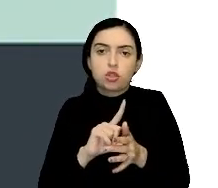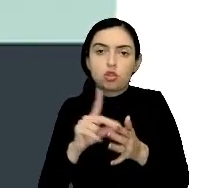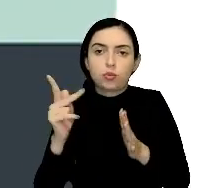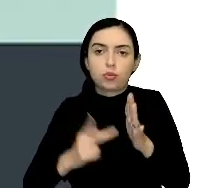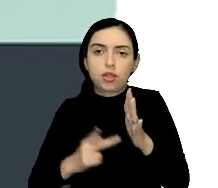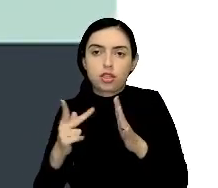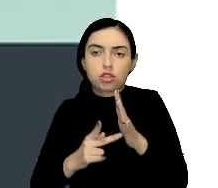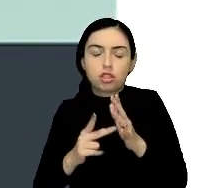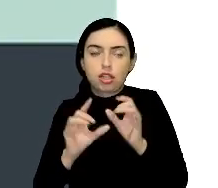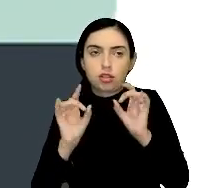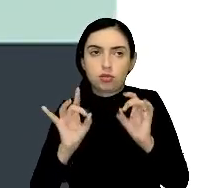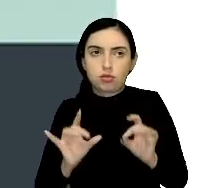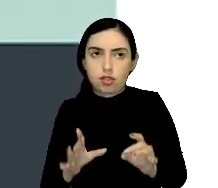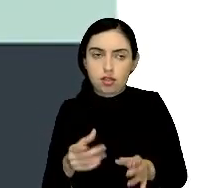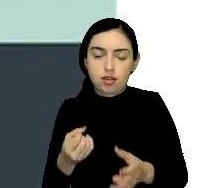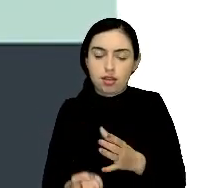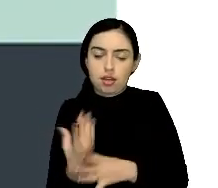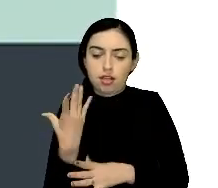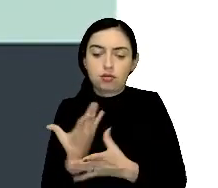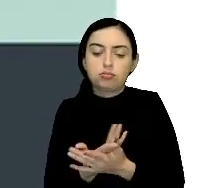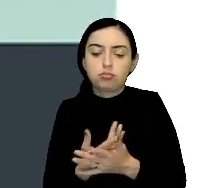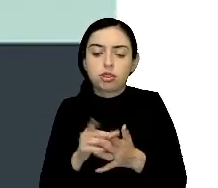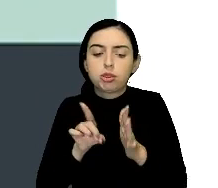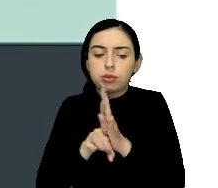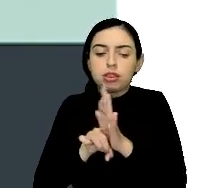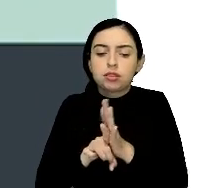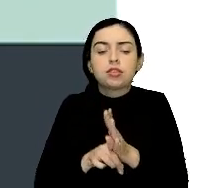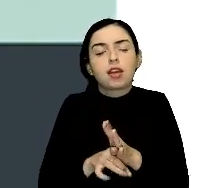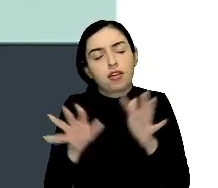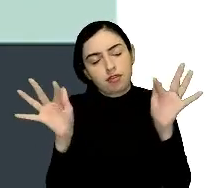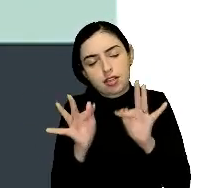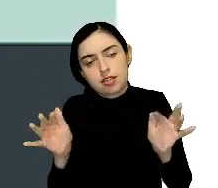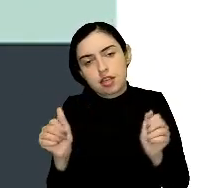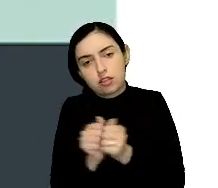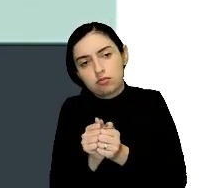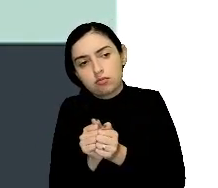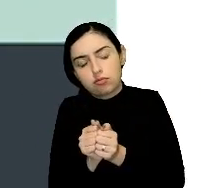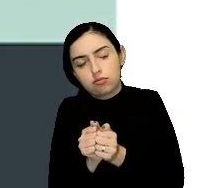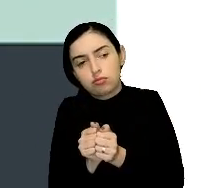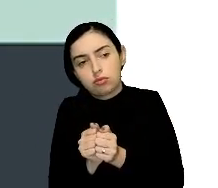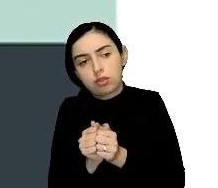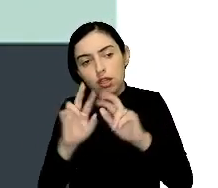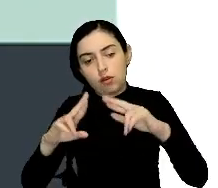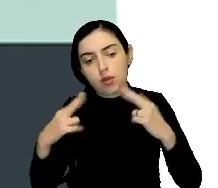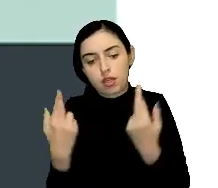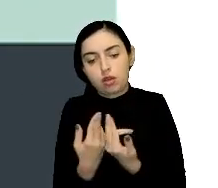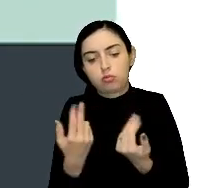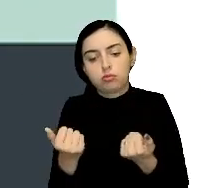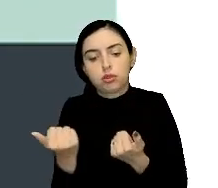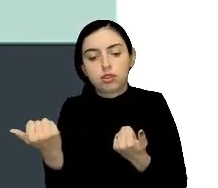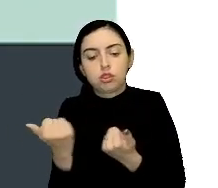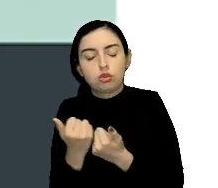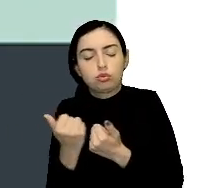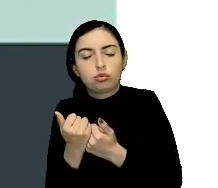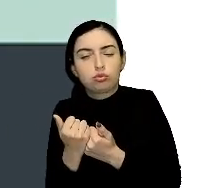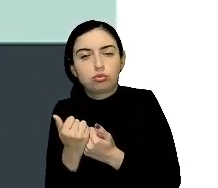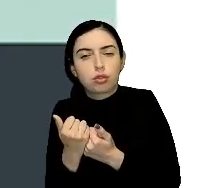sobre Imigração, né, do qual eu tive a felicidade de fazer parte extraoficialmente, ao lado do professor André de Carvalho